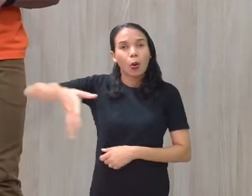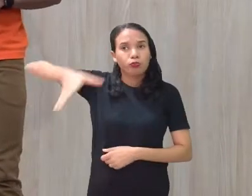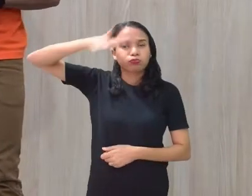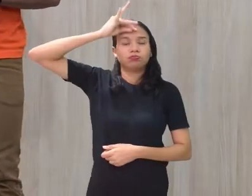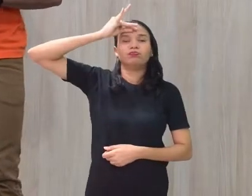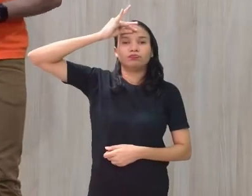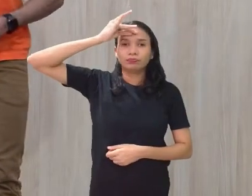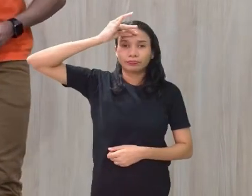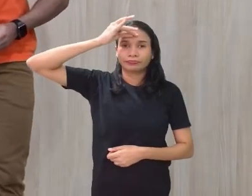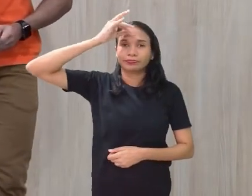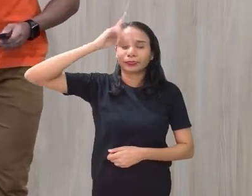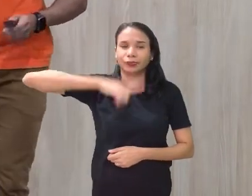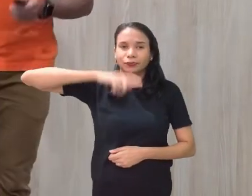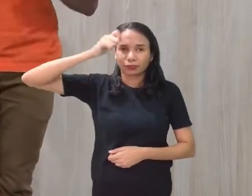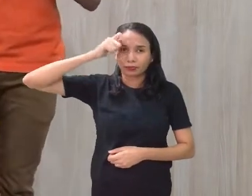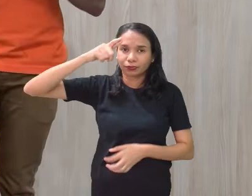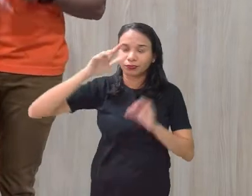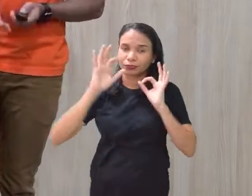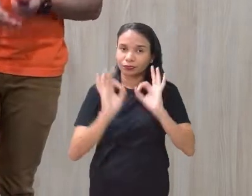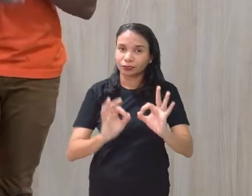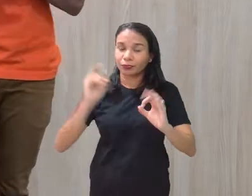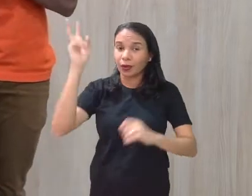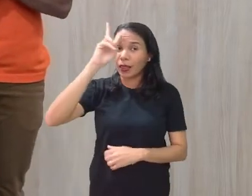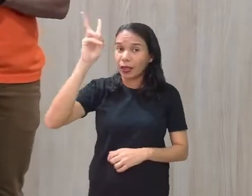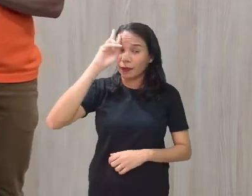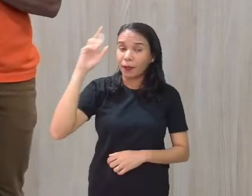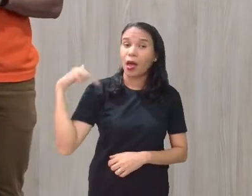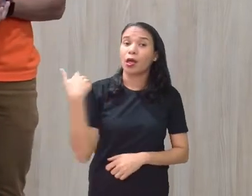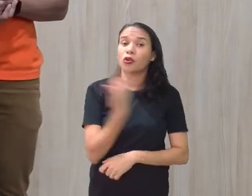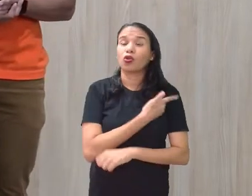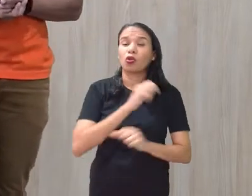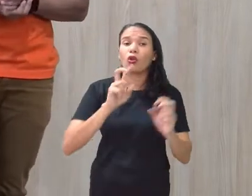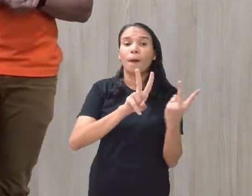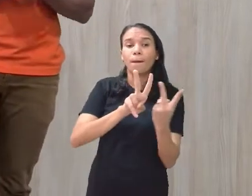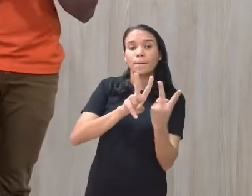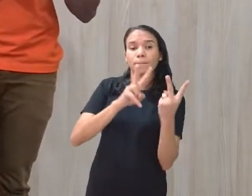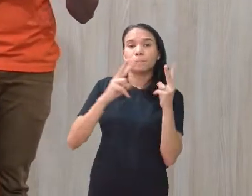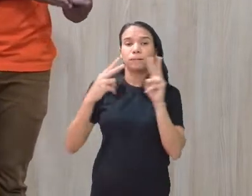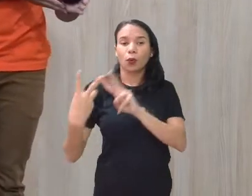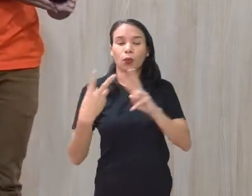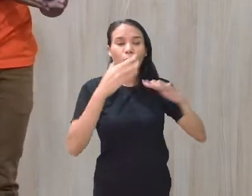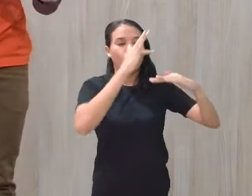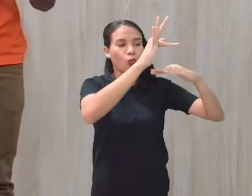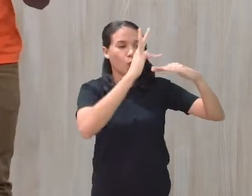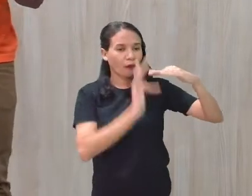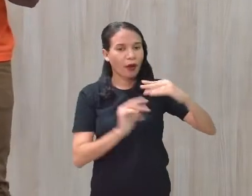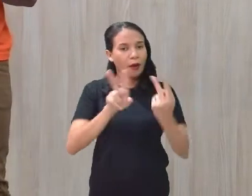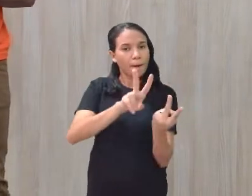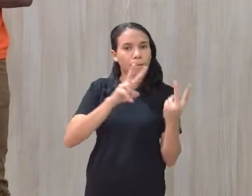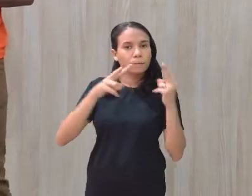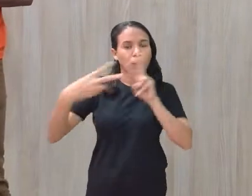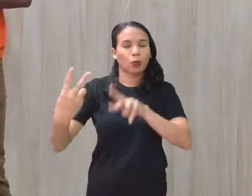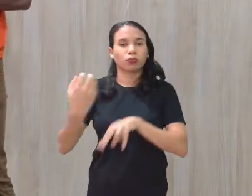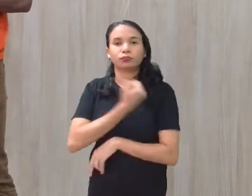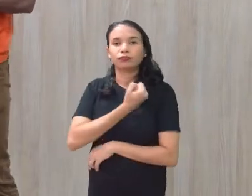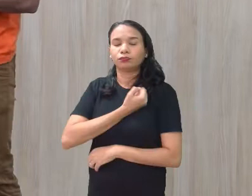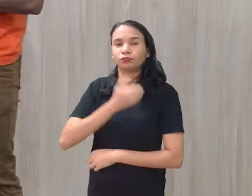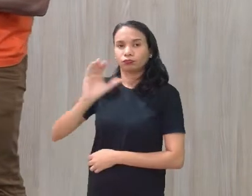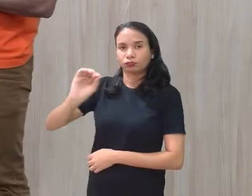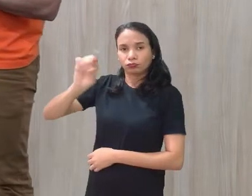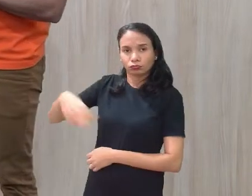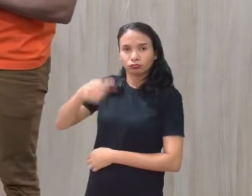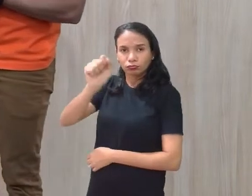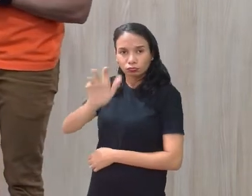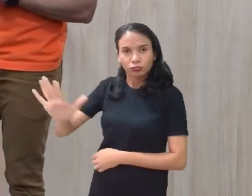sua mente essa ideia, tá? Lembre-se, estamos transformando uma fração em um número decimal